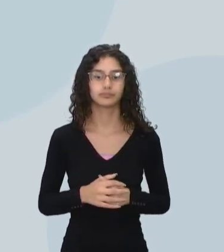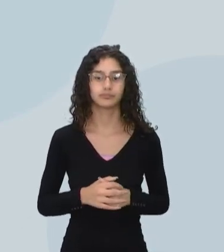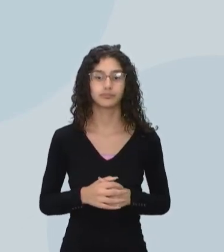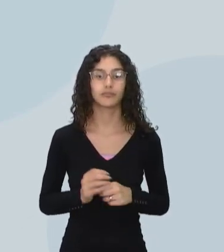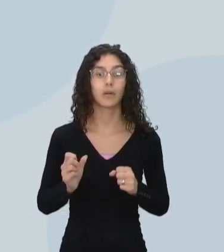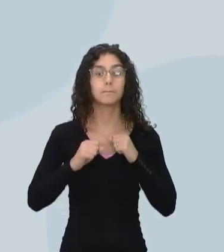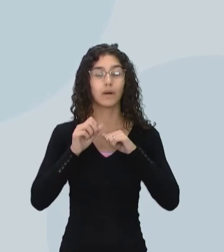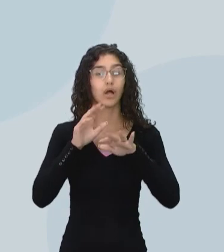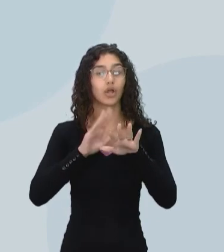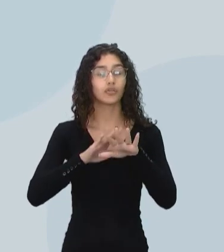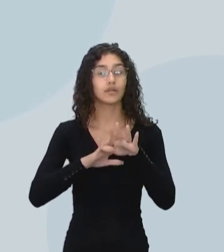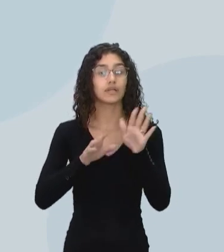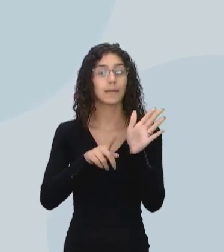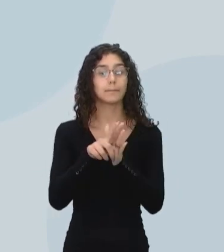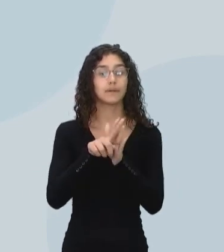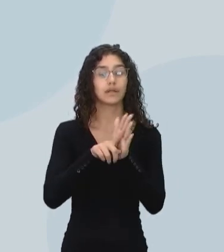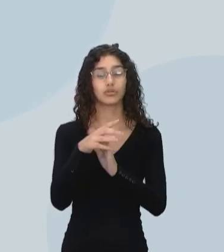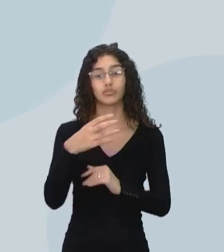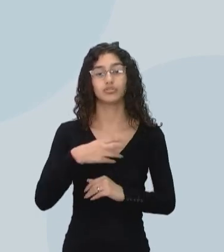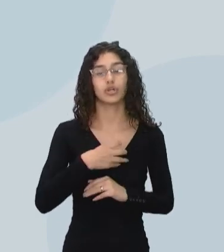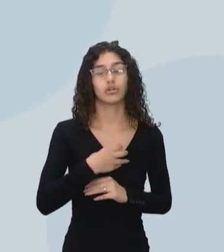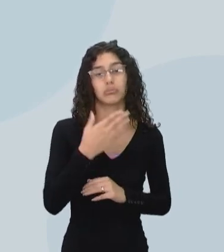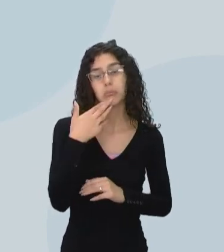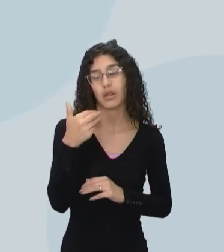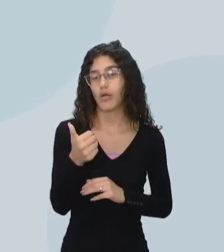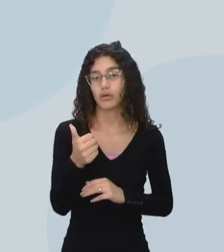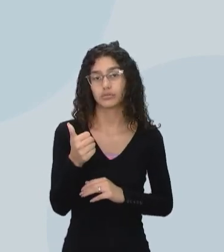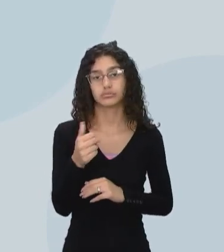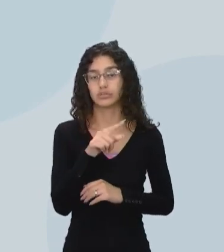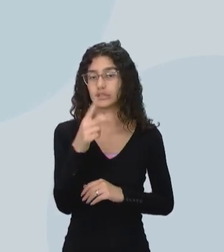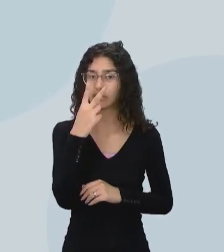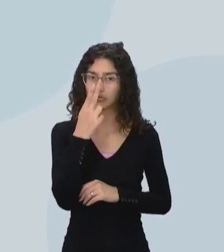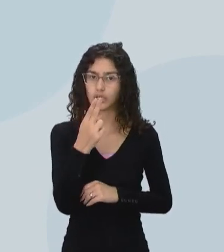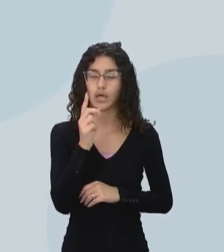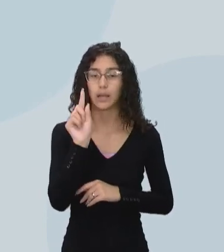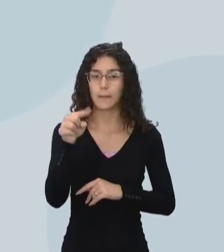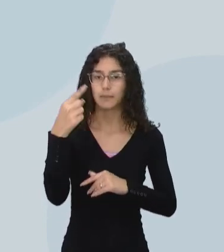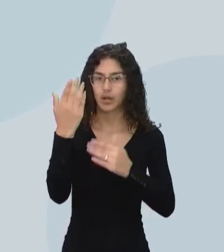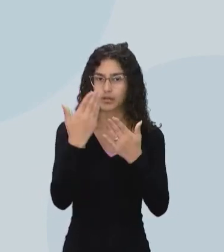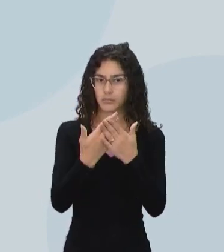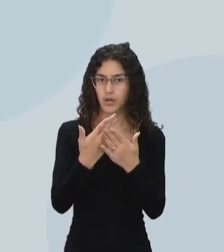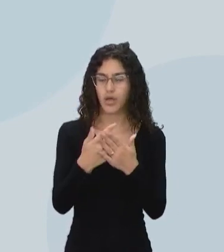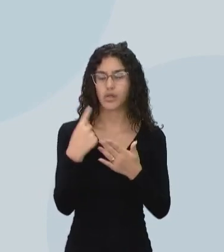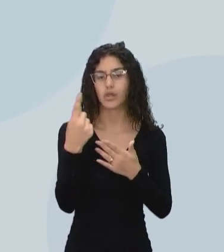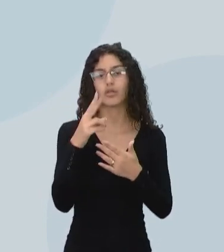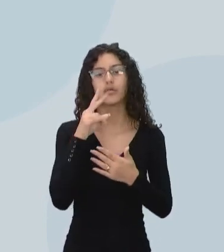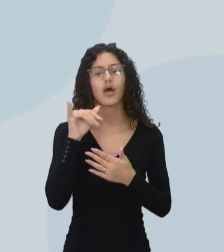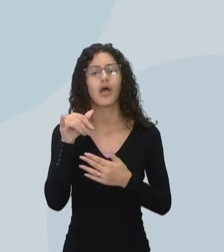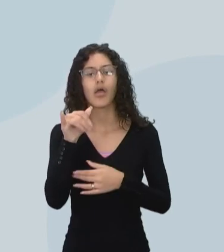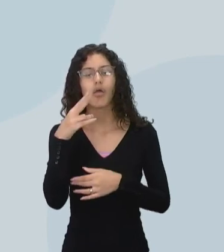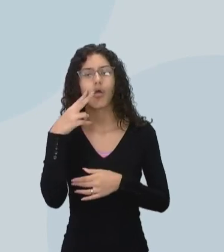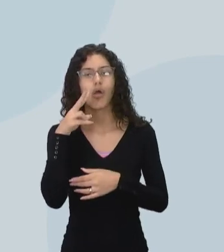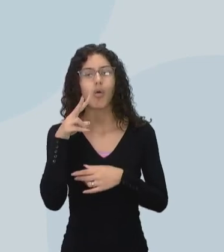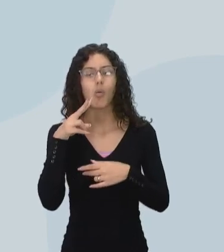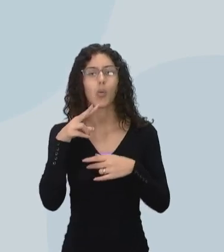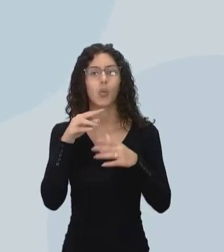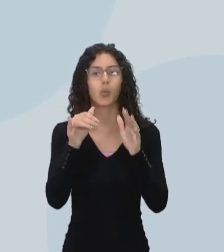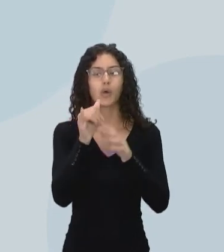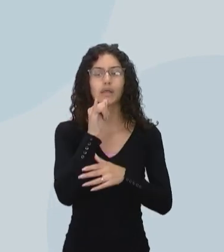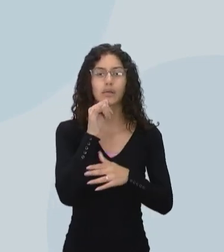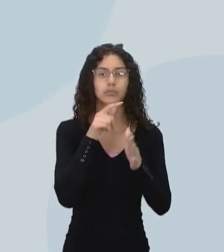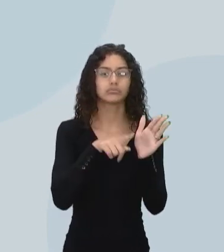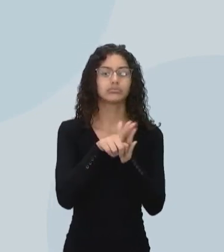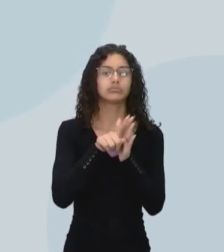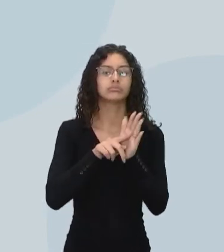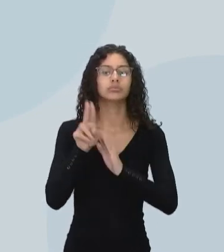Vocês podem fazer a pesquisa da maneira que vocês acharam melhor. Na próxima aula, a gente vai ver um exemplo de uma